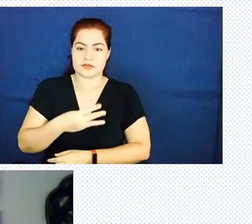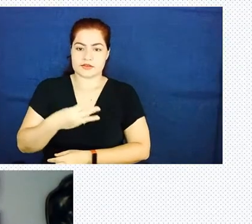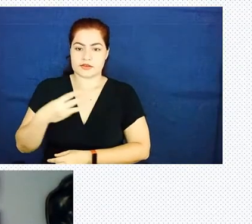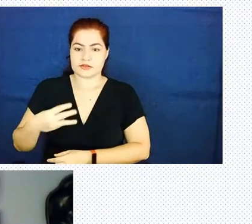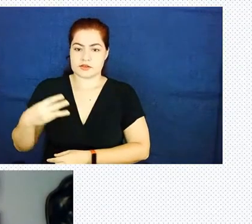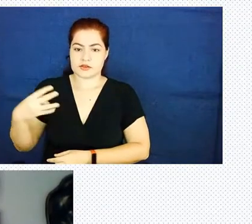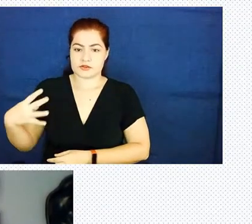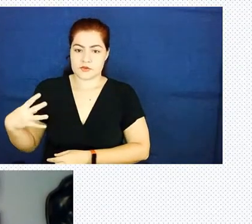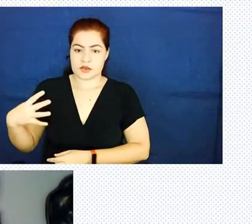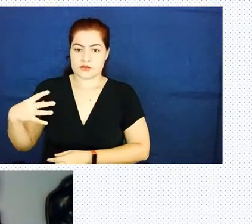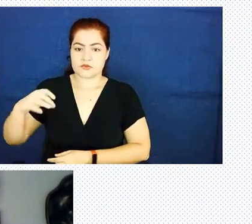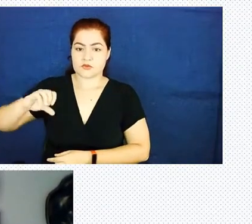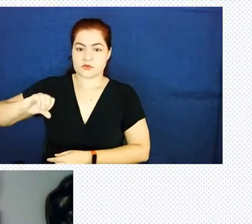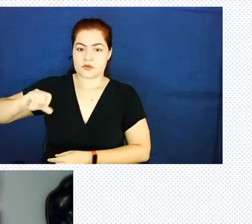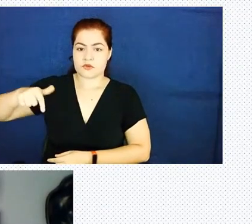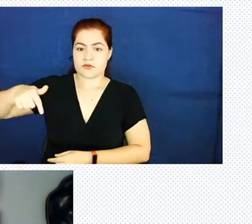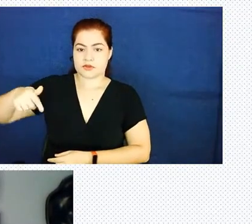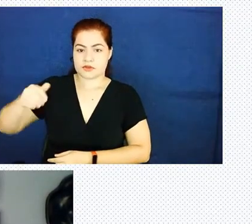3334